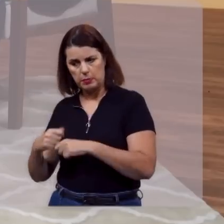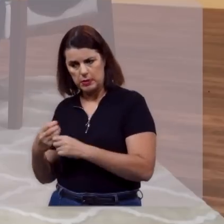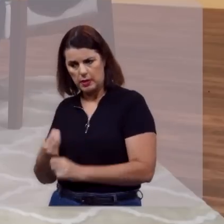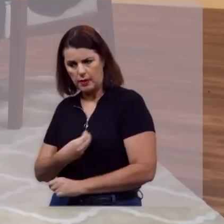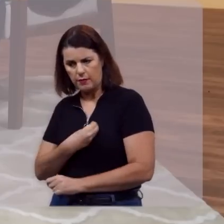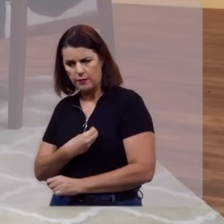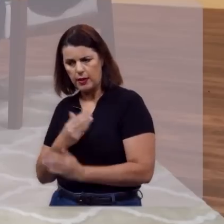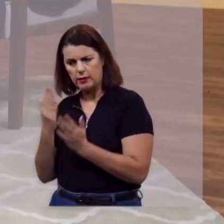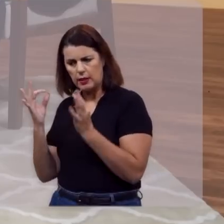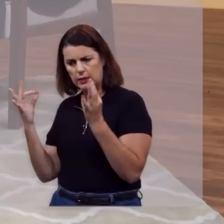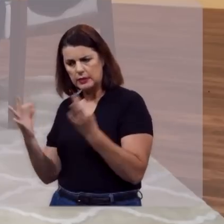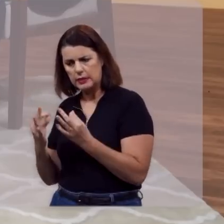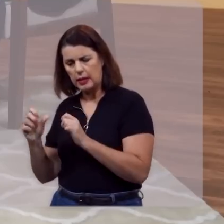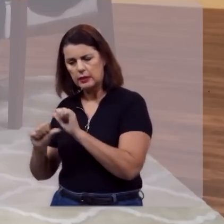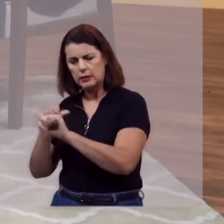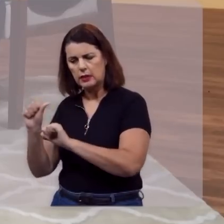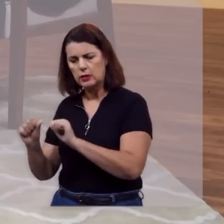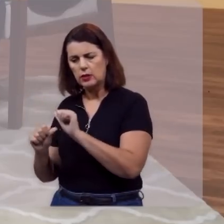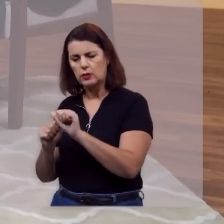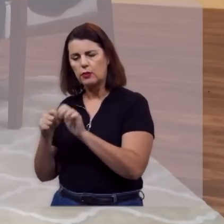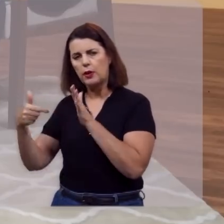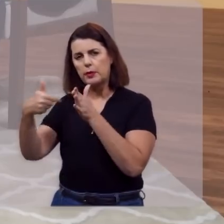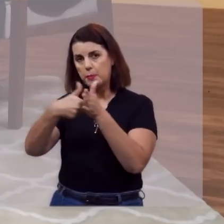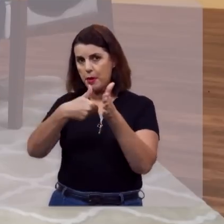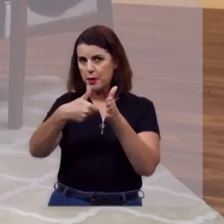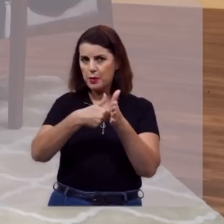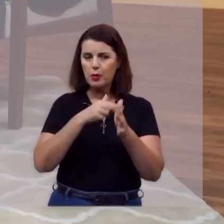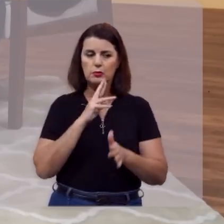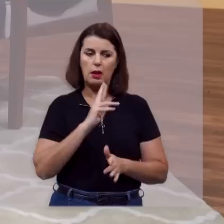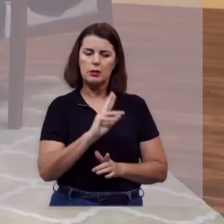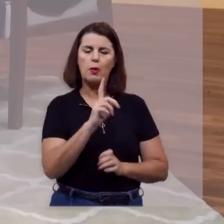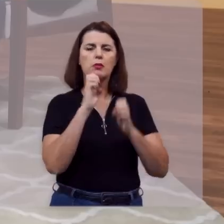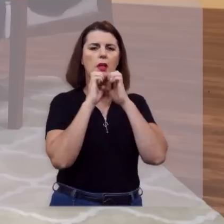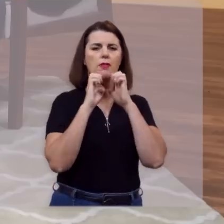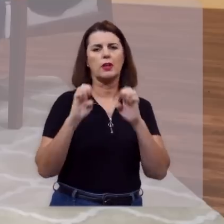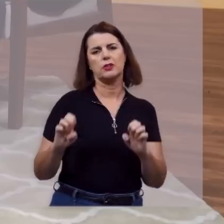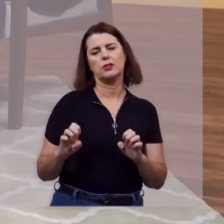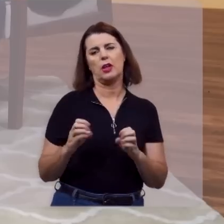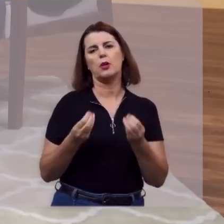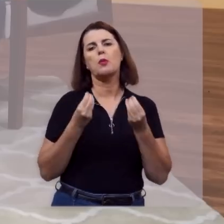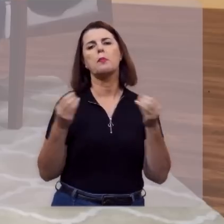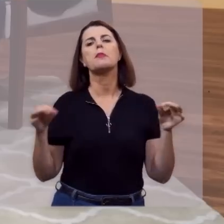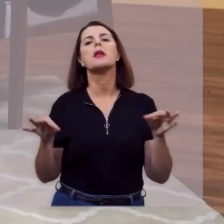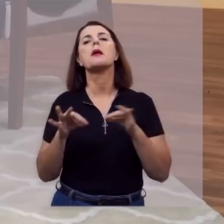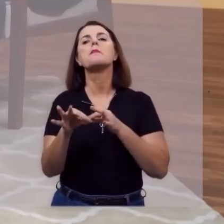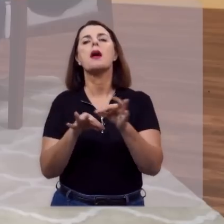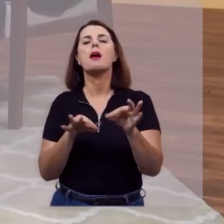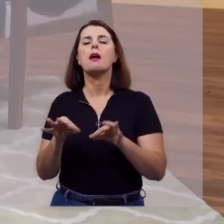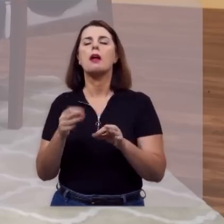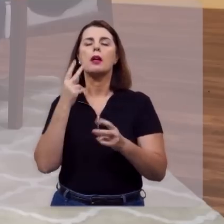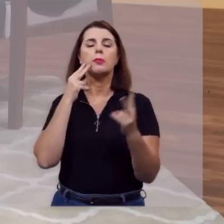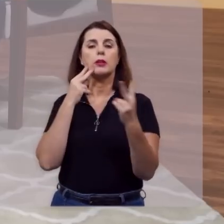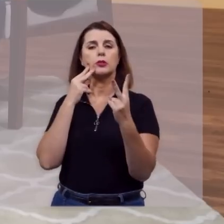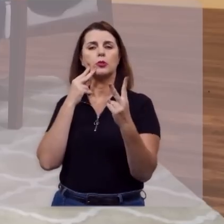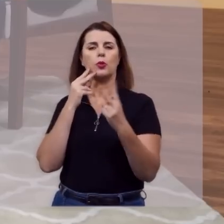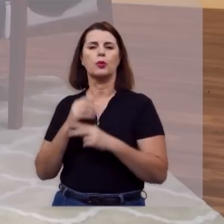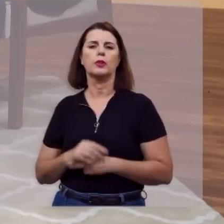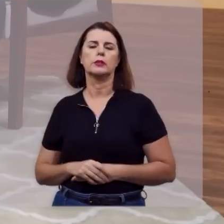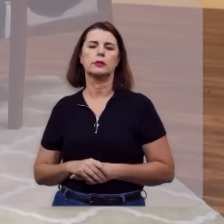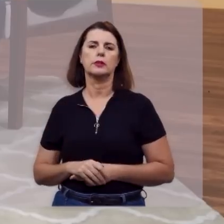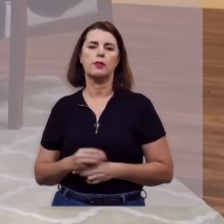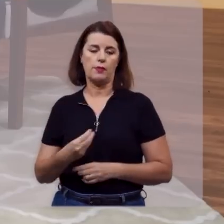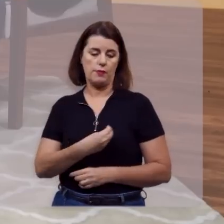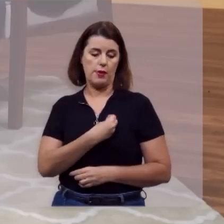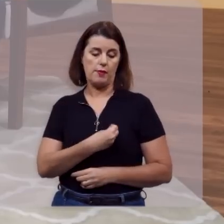temos que viver essa vida que gera perguntas cuja resposta é o Evangelho? Estarmos preparados para essas